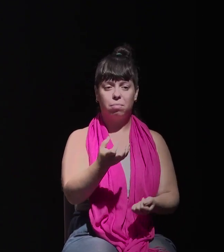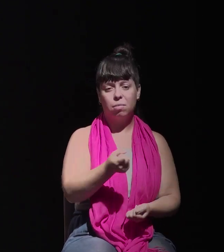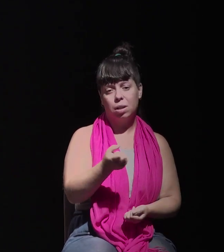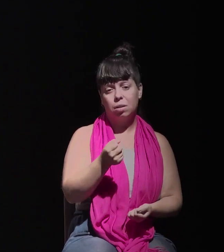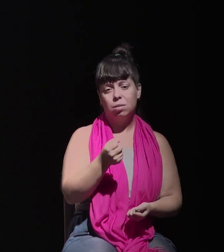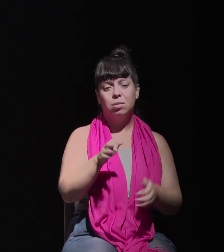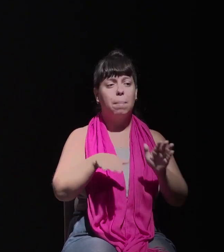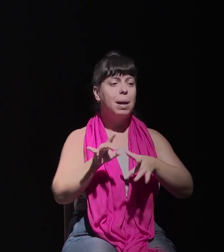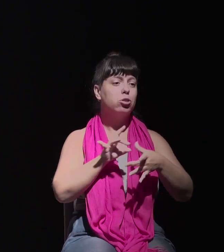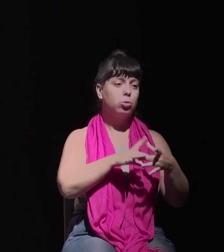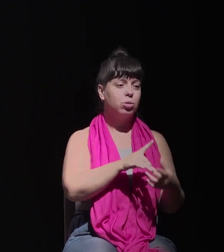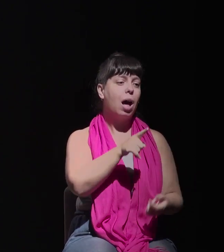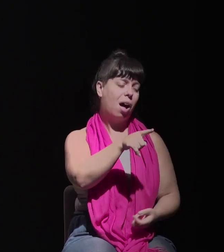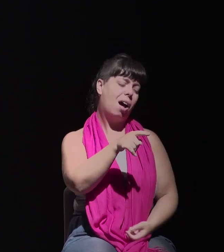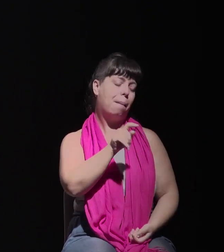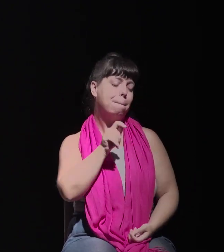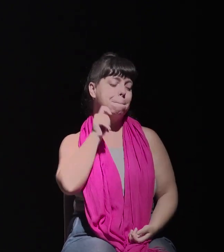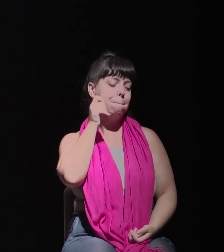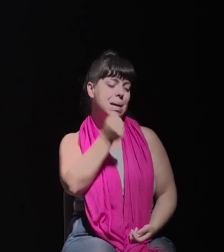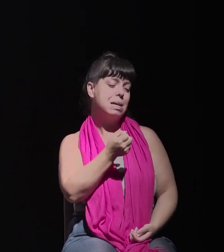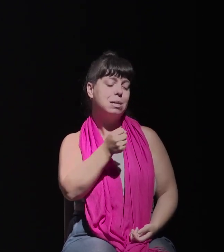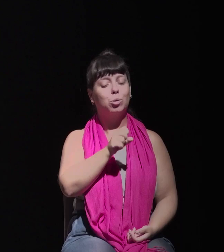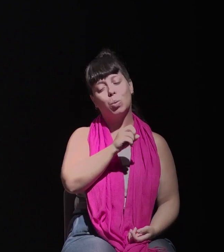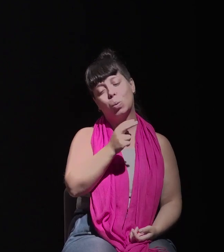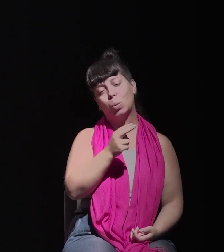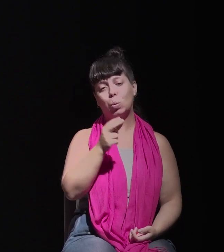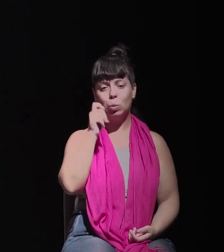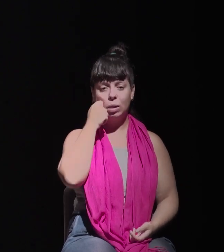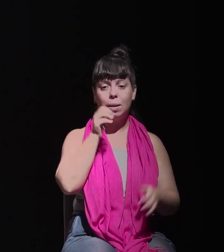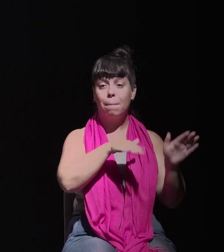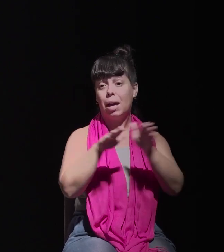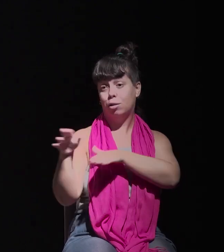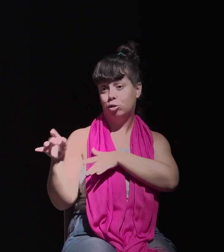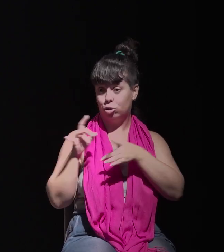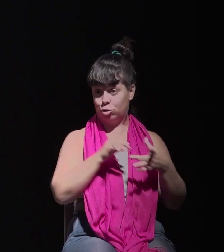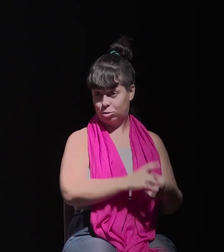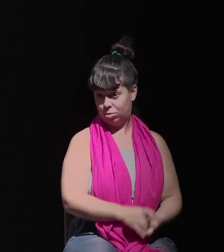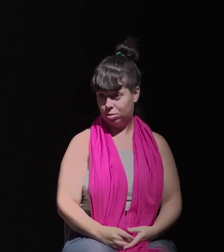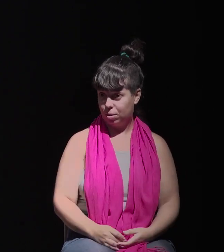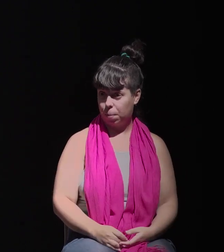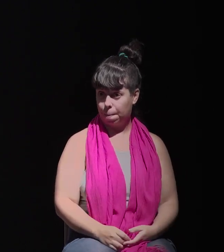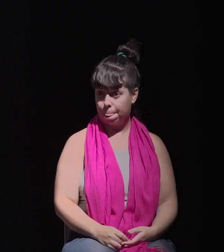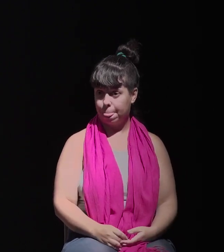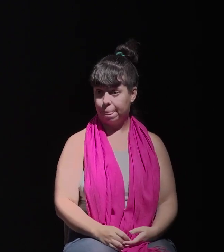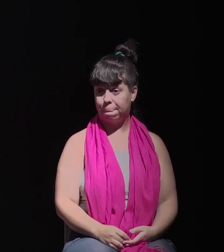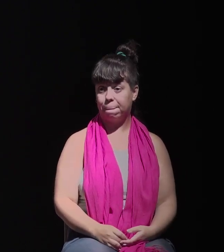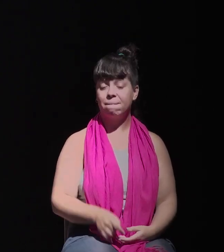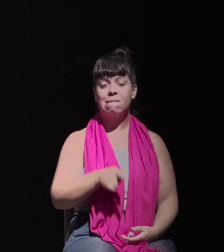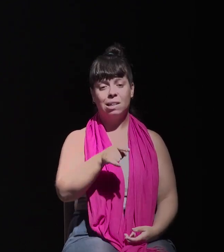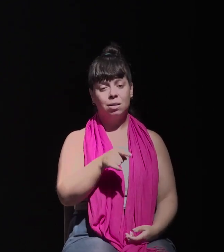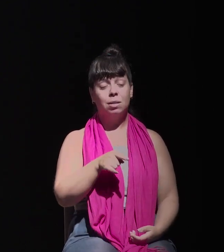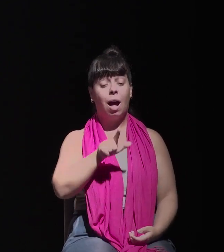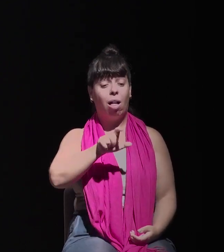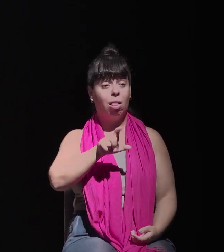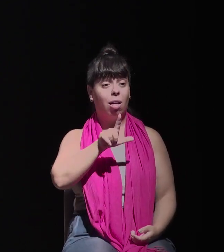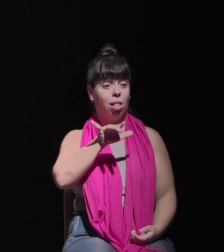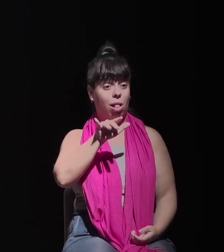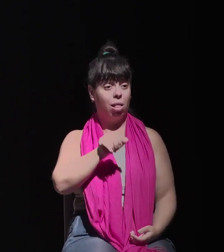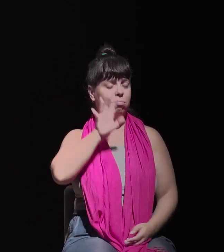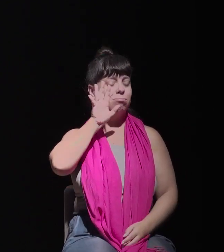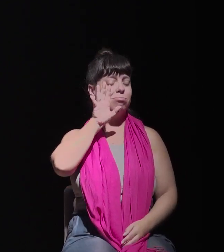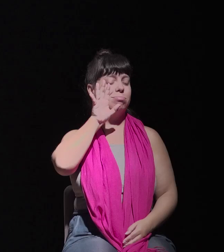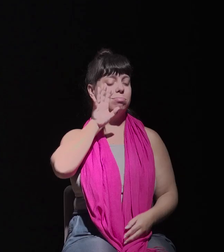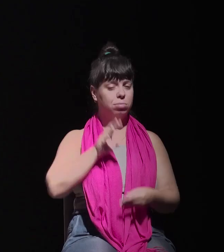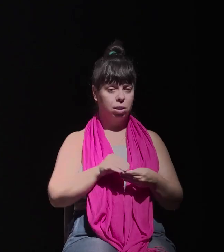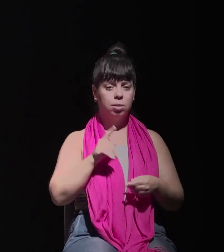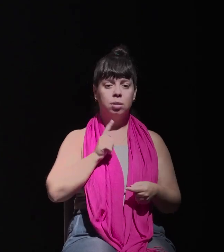ser lidos como brancos, dependendo do contexto, podem ser lidos como negro. Então, quando ela chega a essa conclusão, quando ela percebe que há um